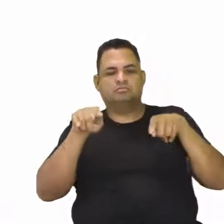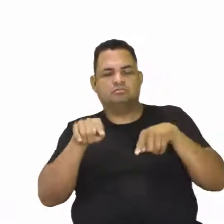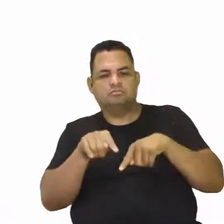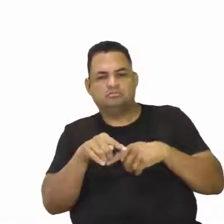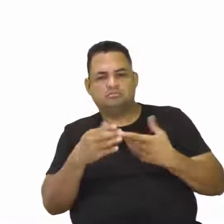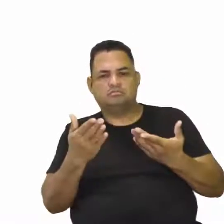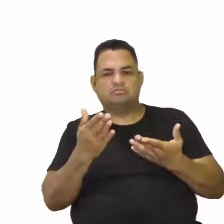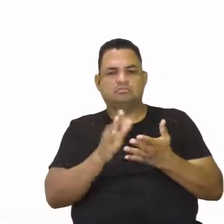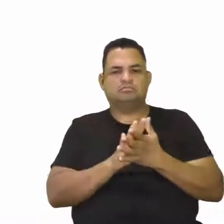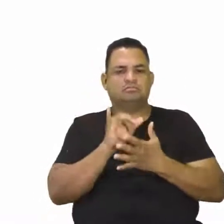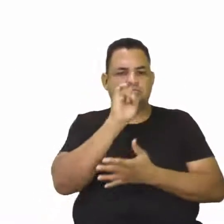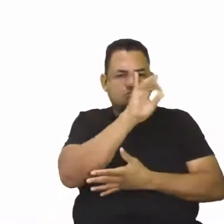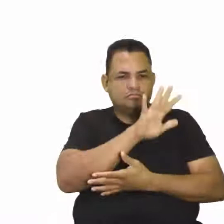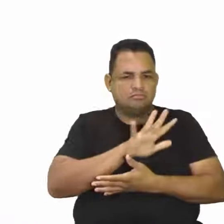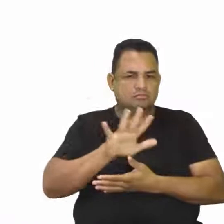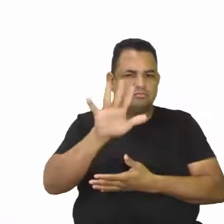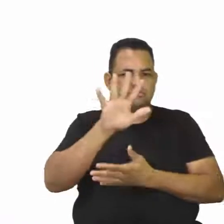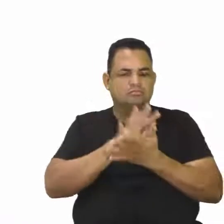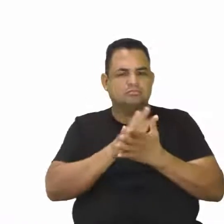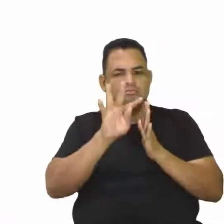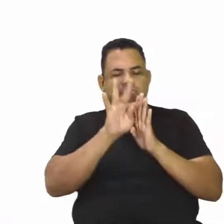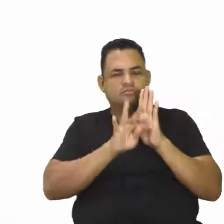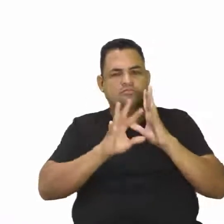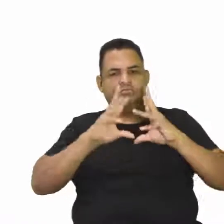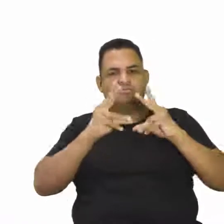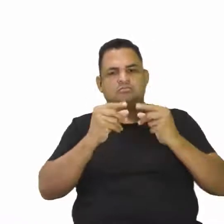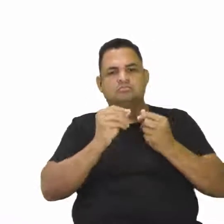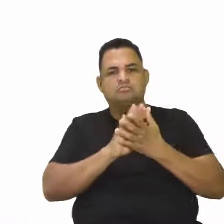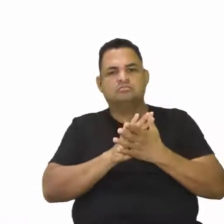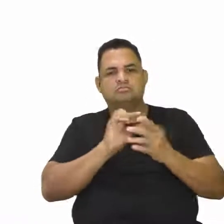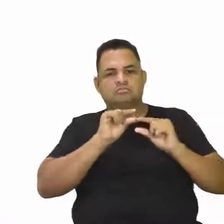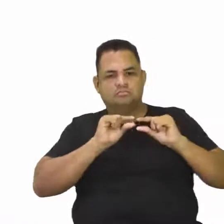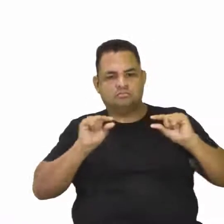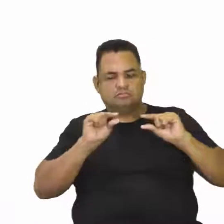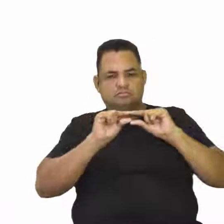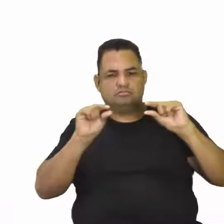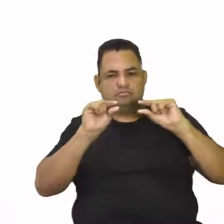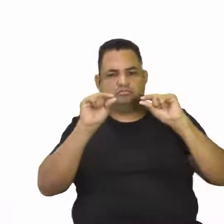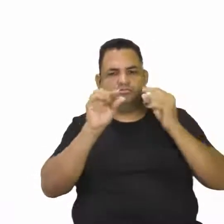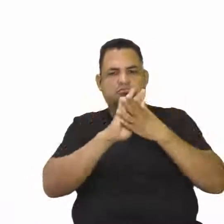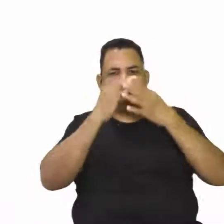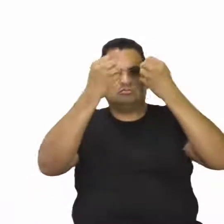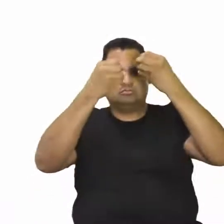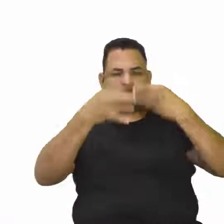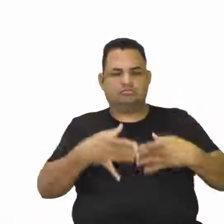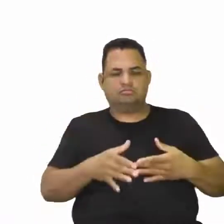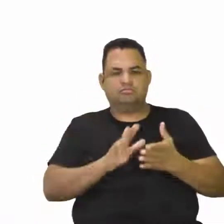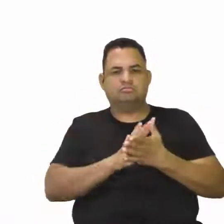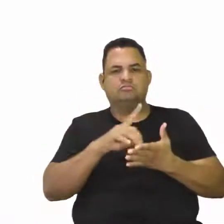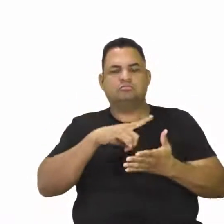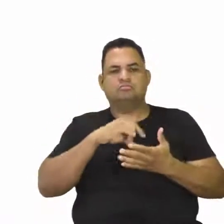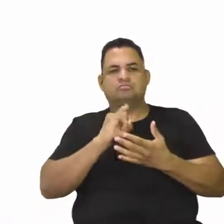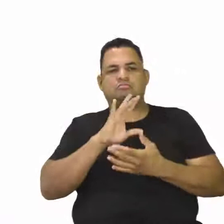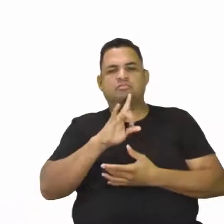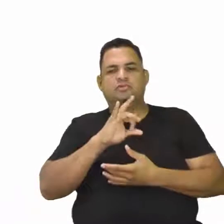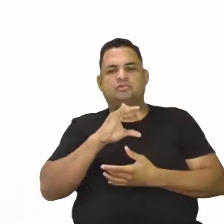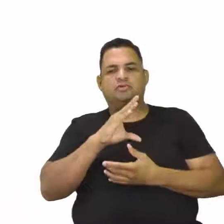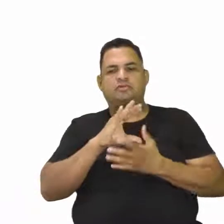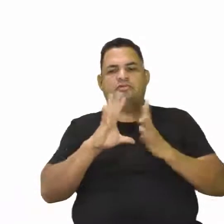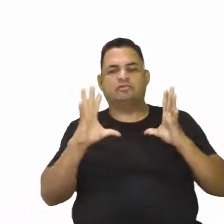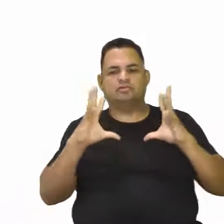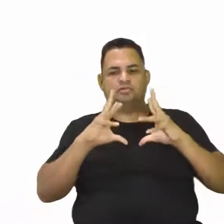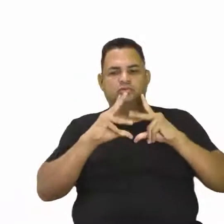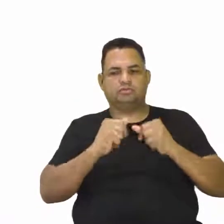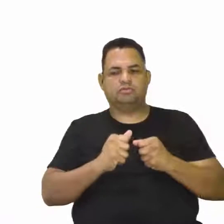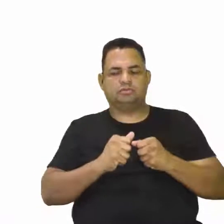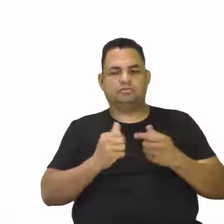ali, tem as imagens, tem o texto como tudo. Tem a legenda e tem as explicações. Então, tem um infográfico completo.